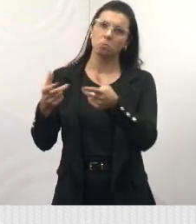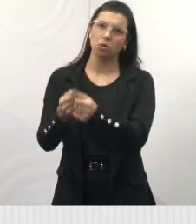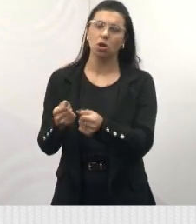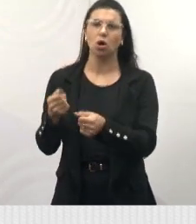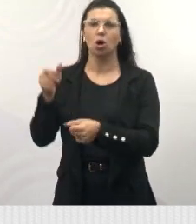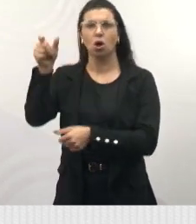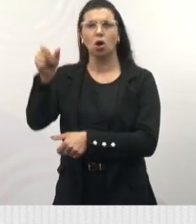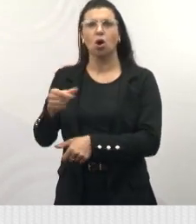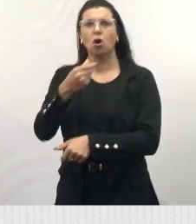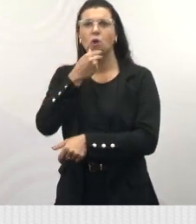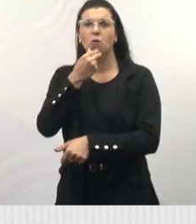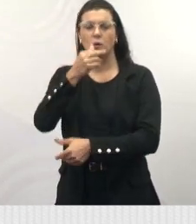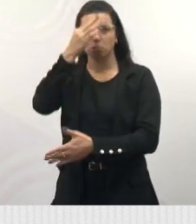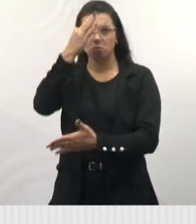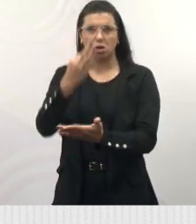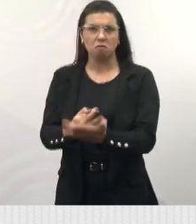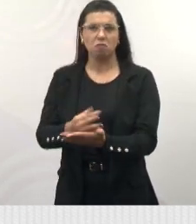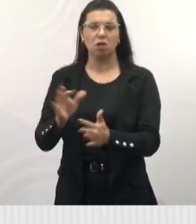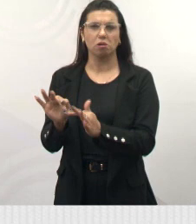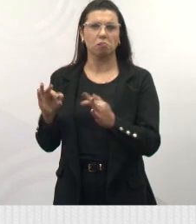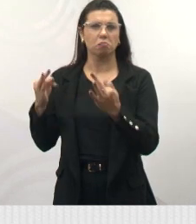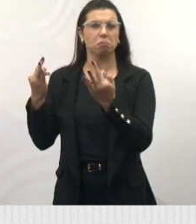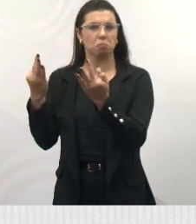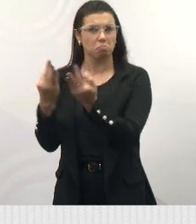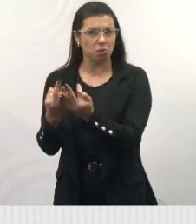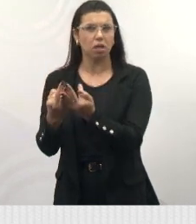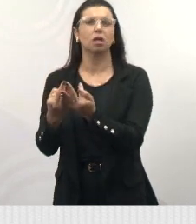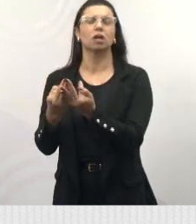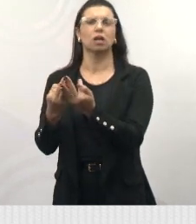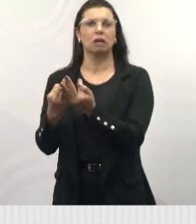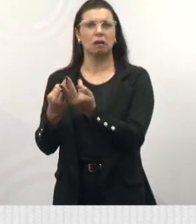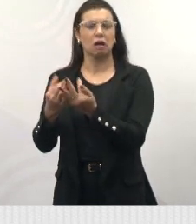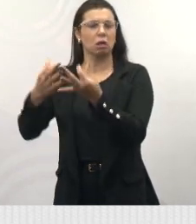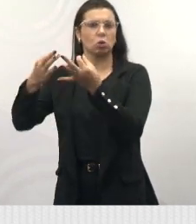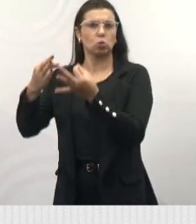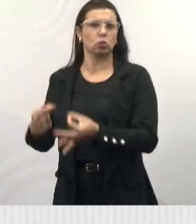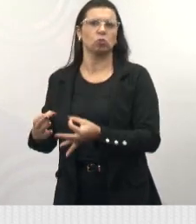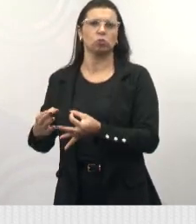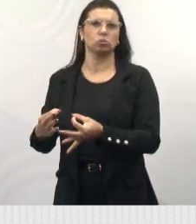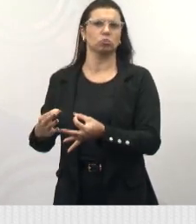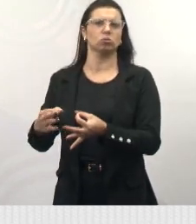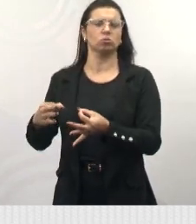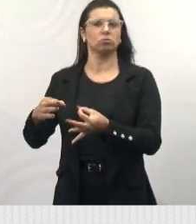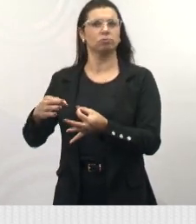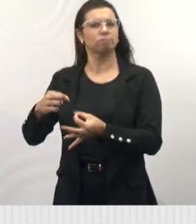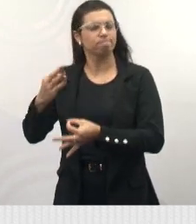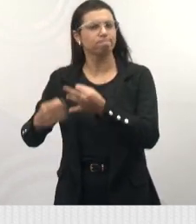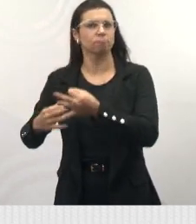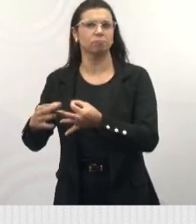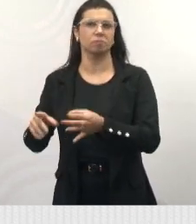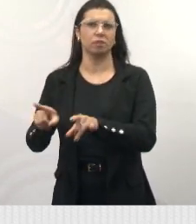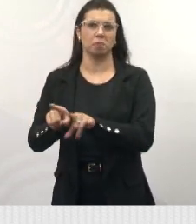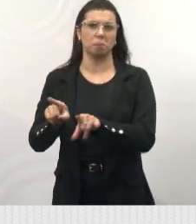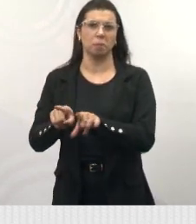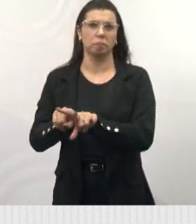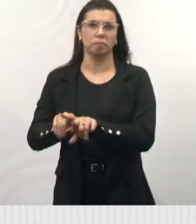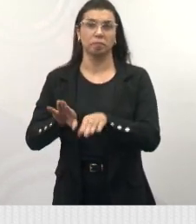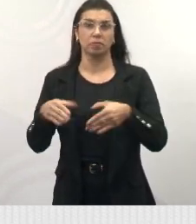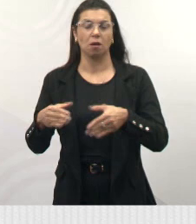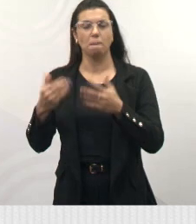fé, um homem de família, um homem de ética e um homem de honestidade. Então,